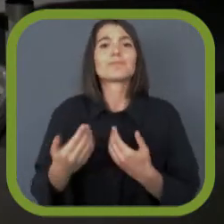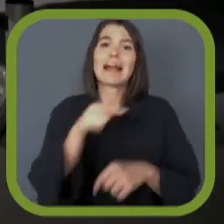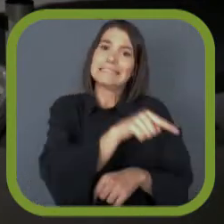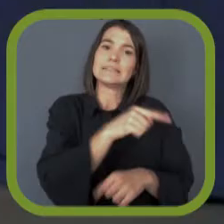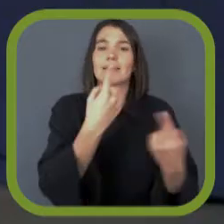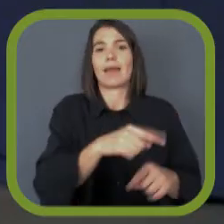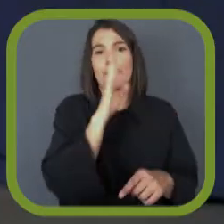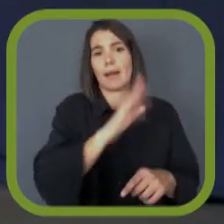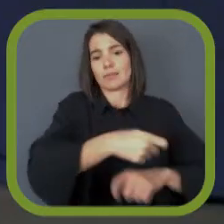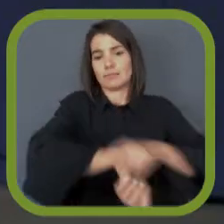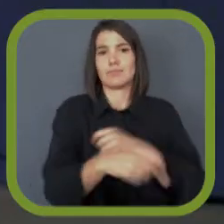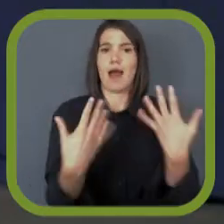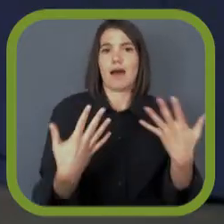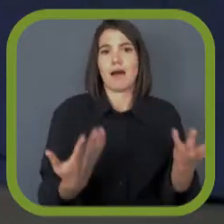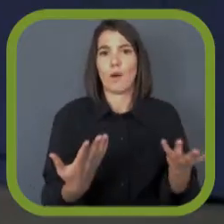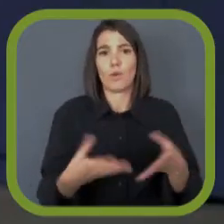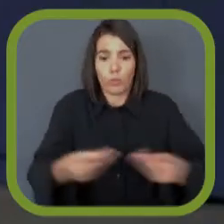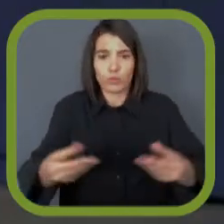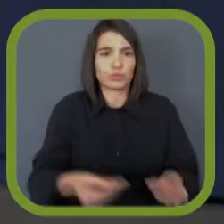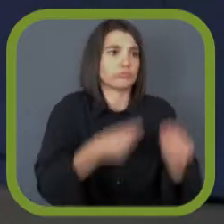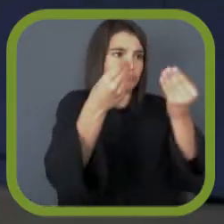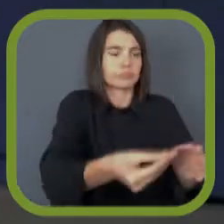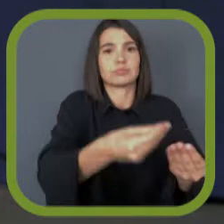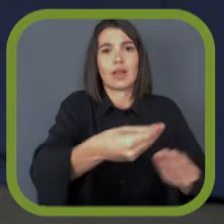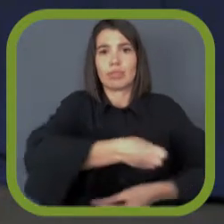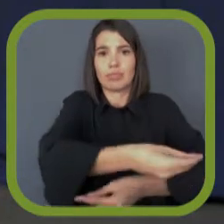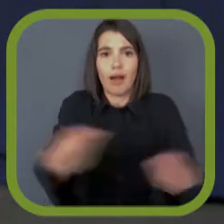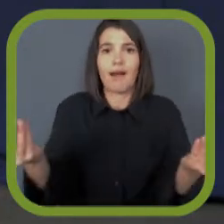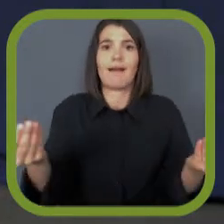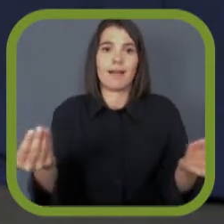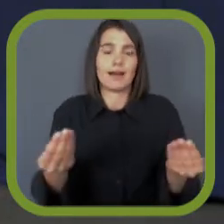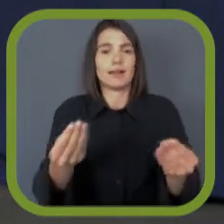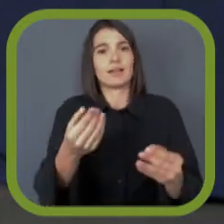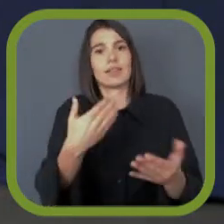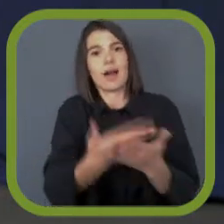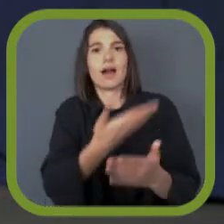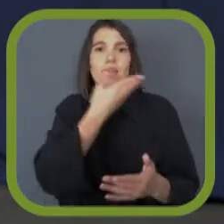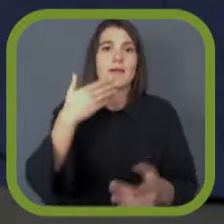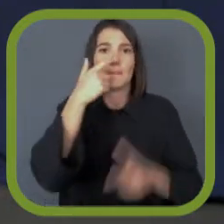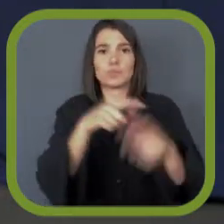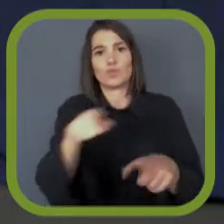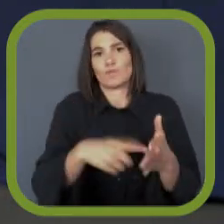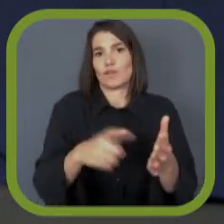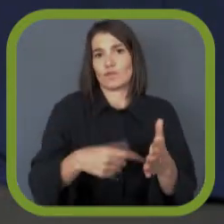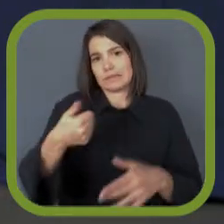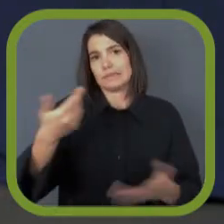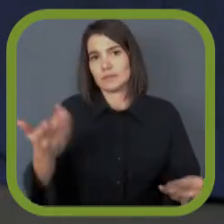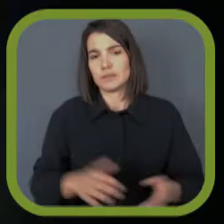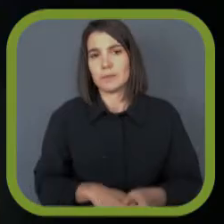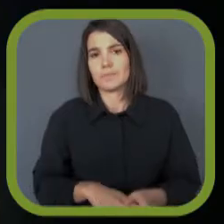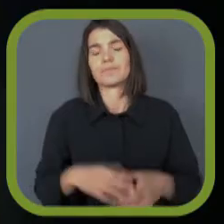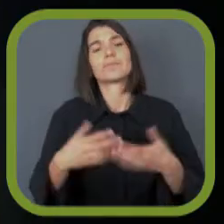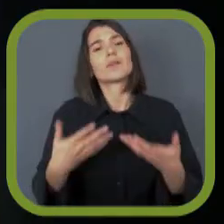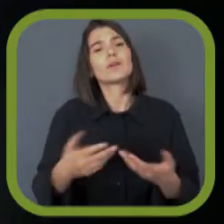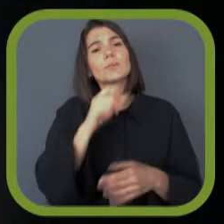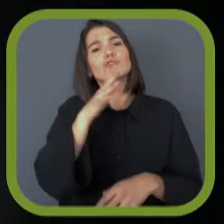prático, e eles têm toda a outra componente, que é pegar no produto e colocá-lo ao serviço das pessoas, de quem mais precisa. E